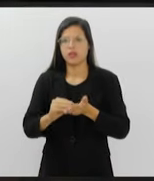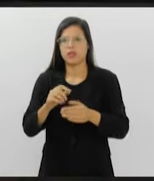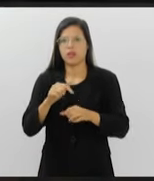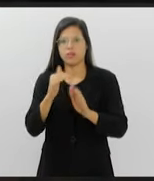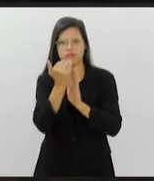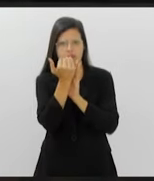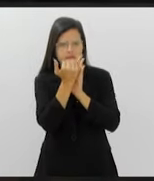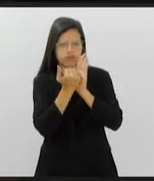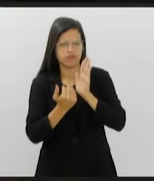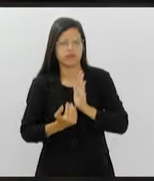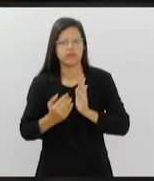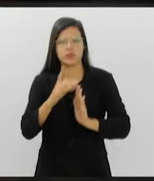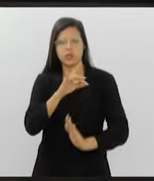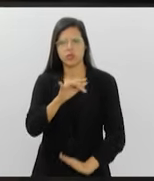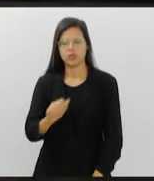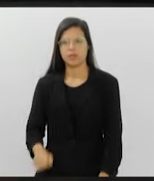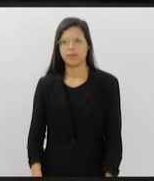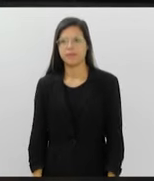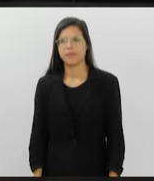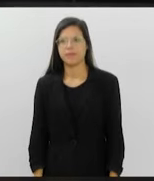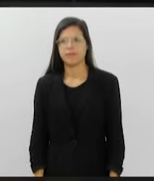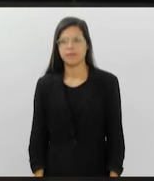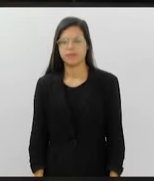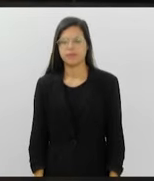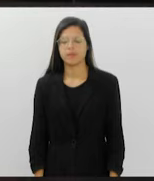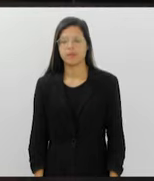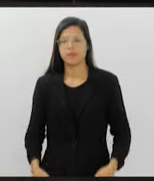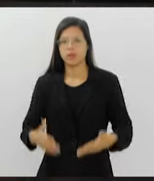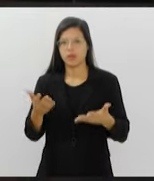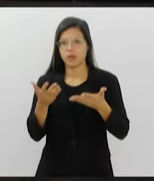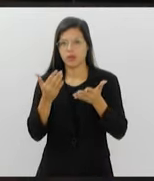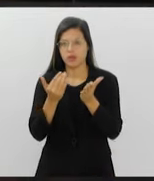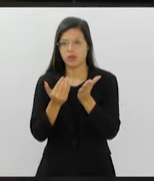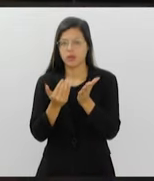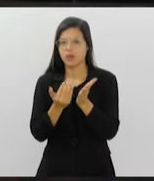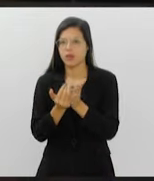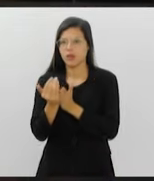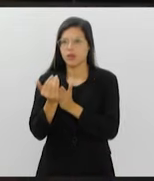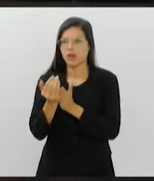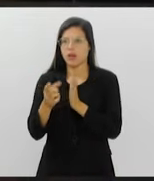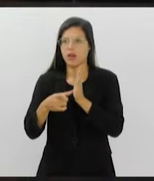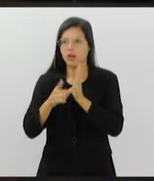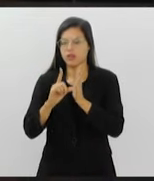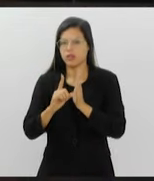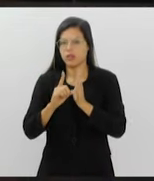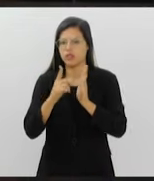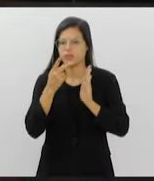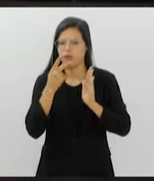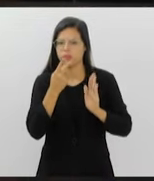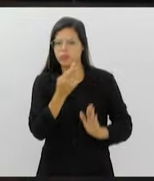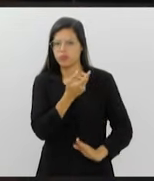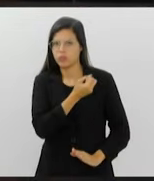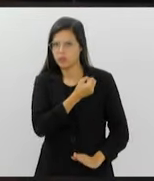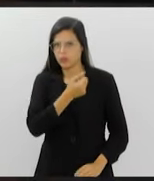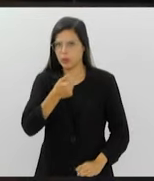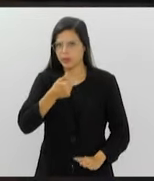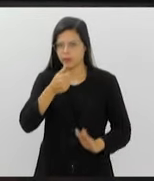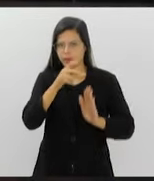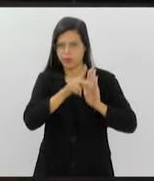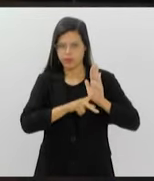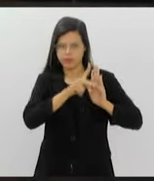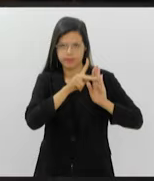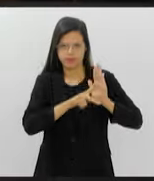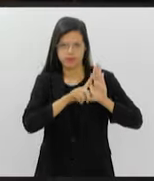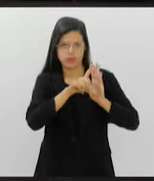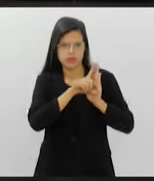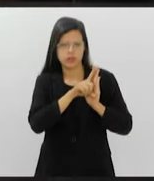dia. Eu gostaria, inicialmente, antes de cantar o primeiro projeto da pauta,